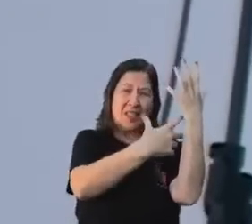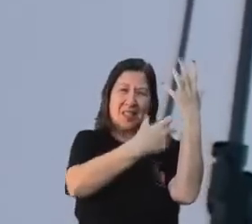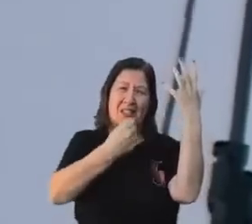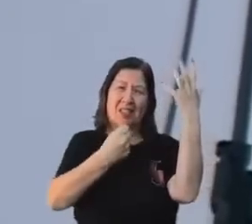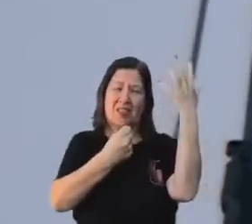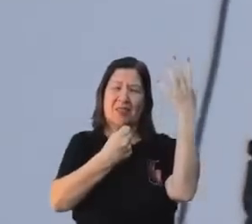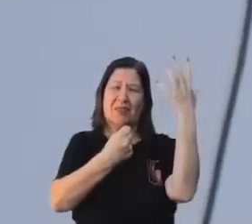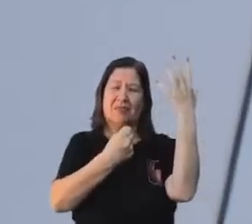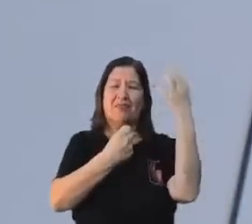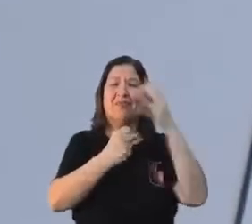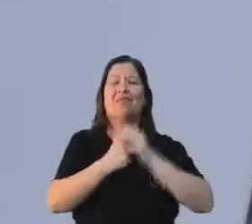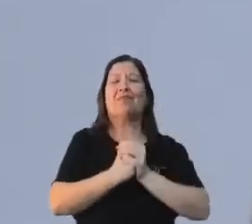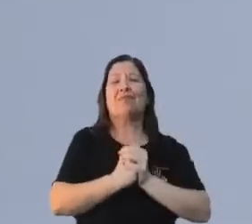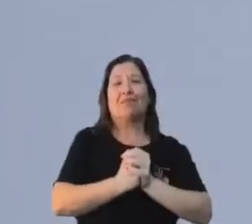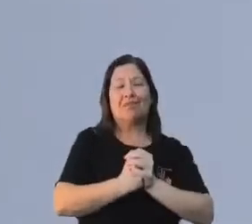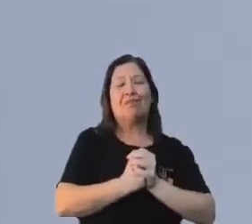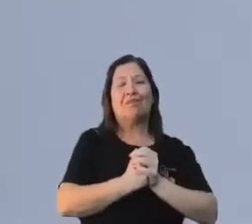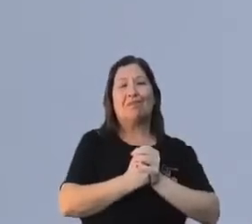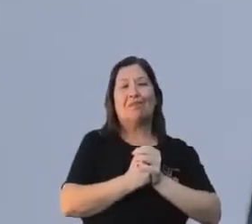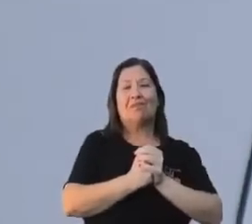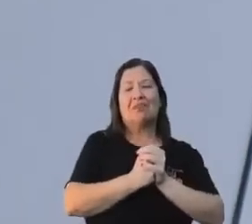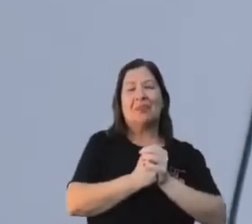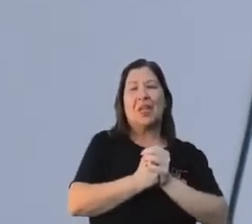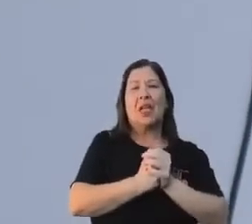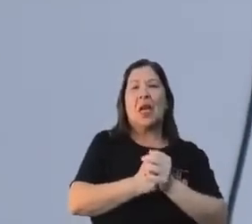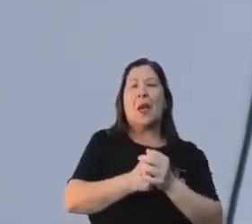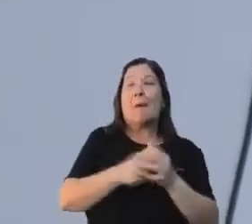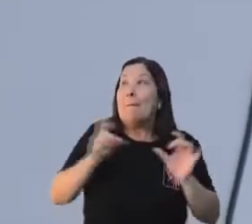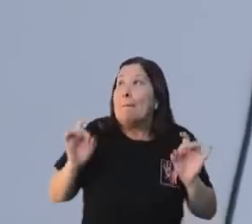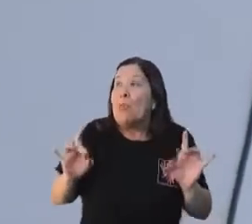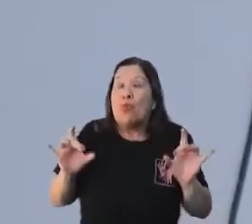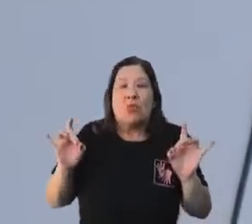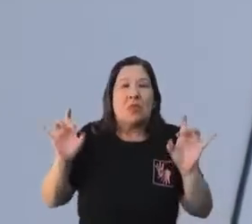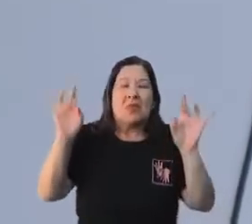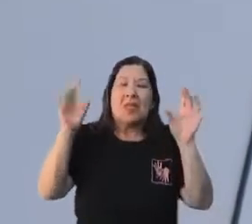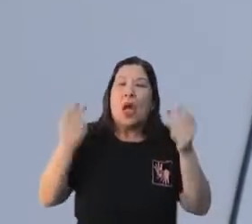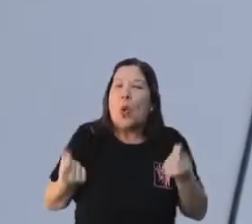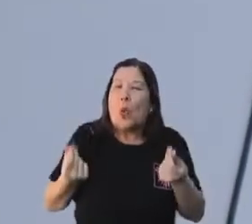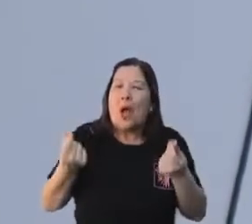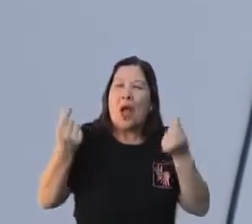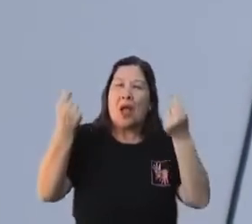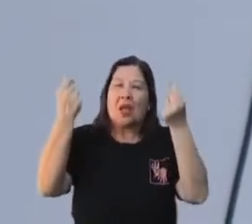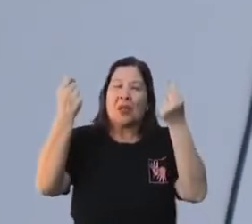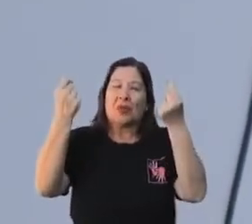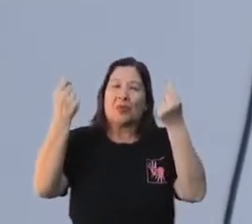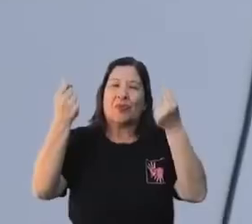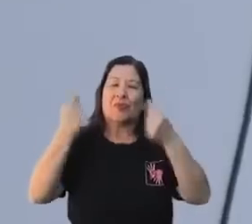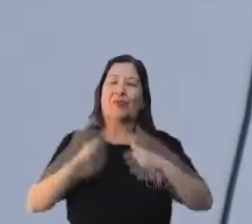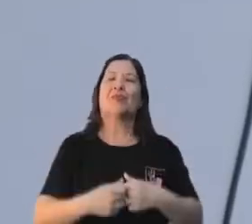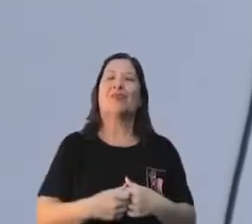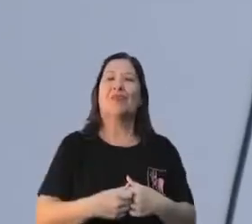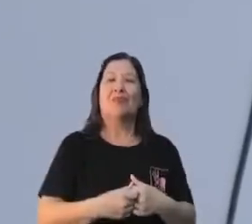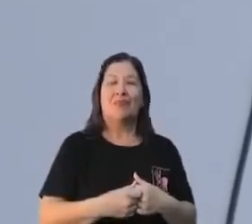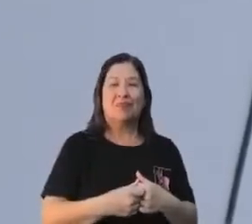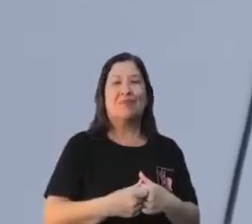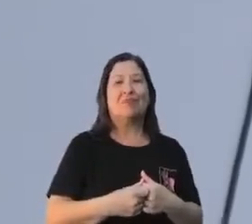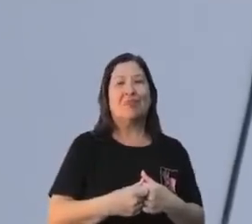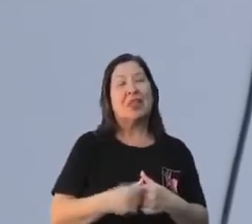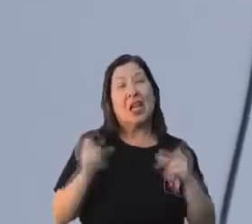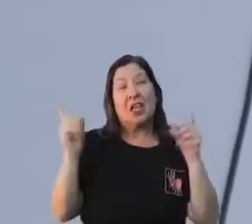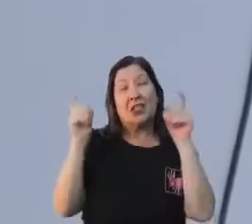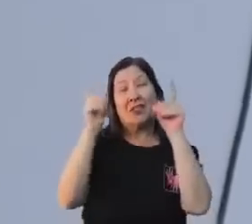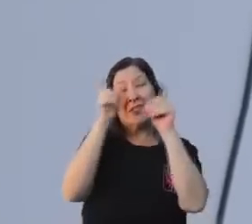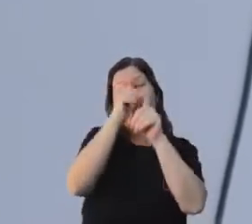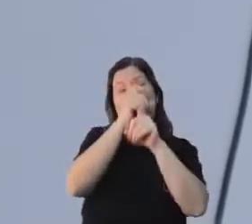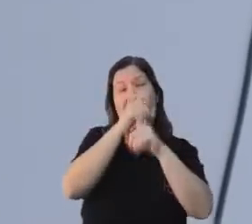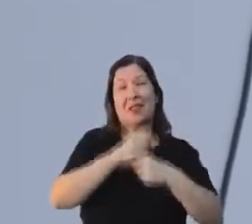achava numa loja de perfumaria, ele era comprado gota a gota, grama a grama, ia sendo